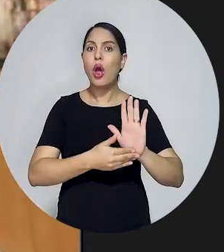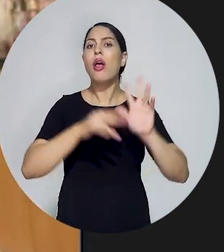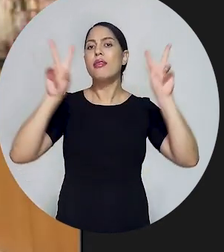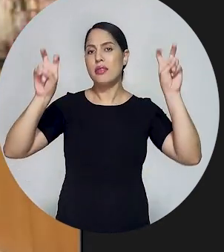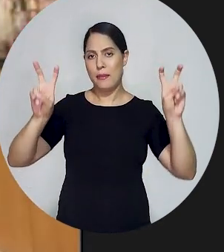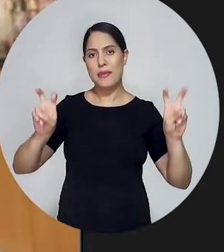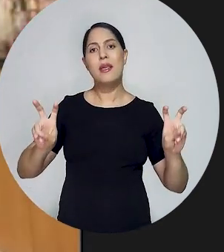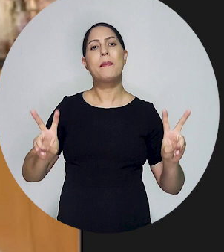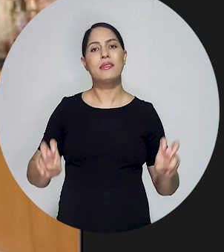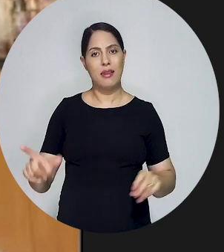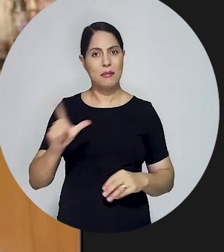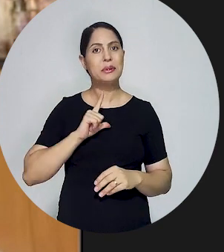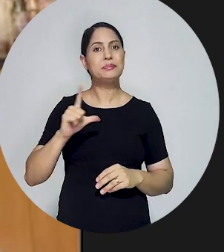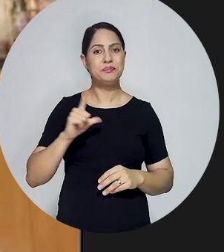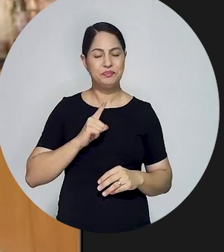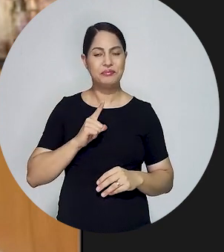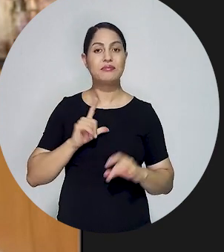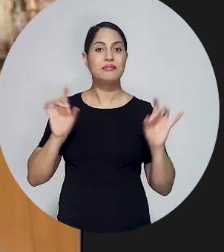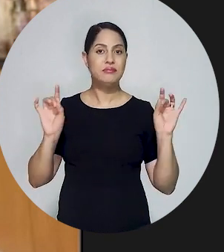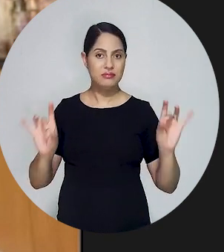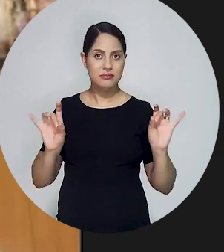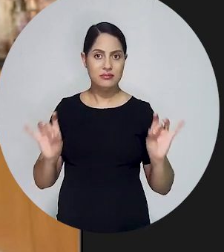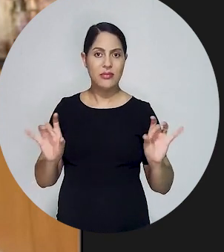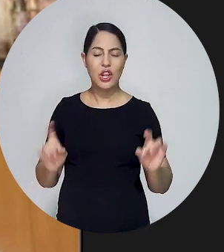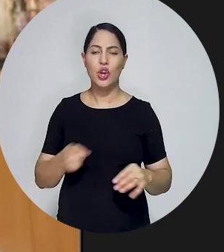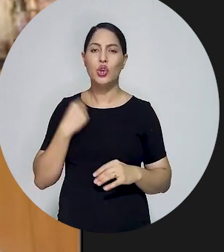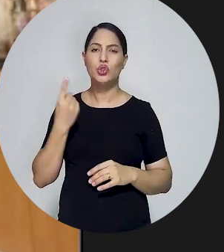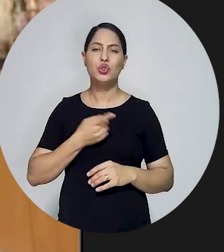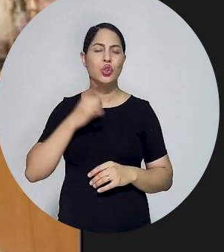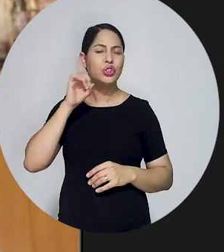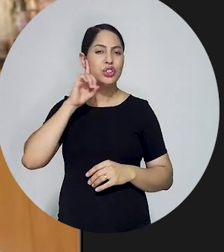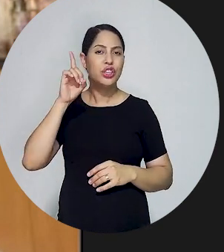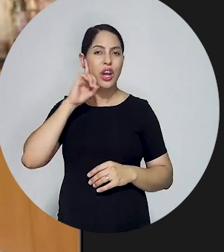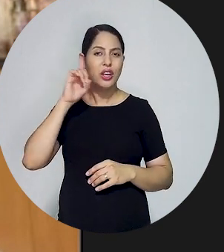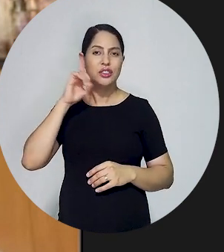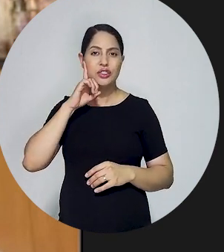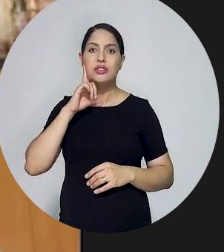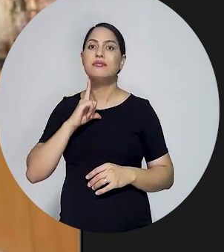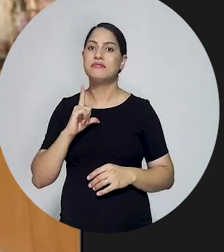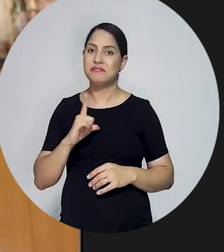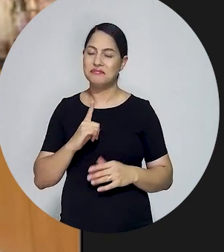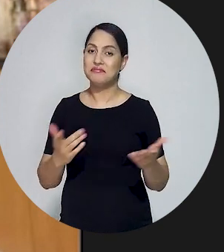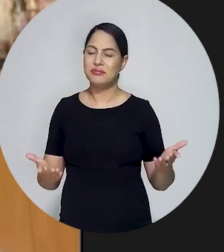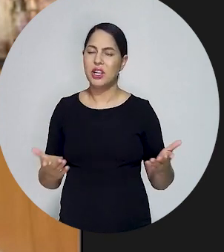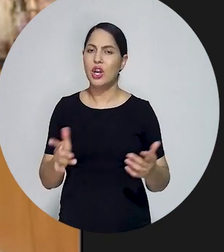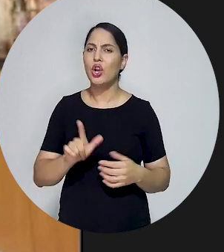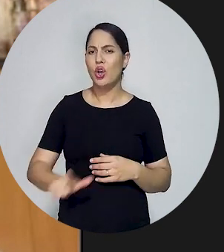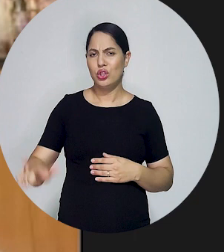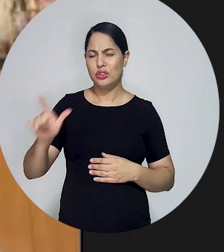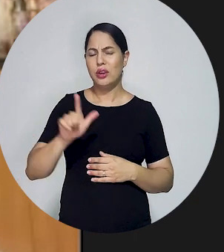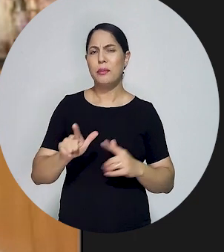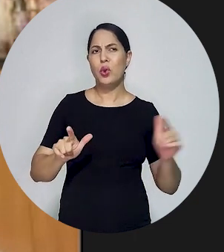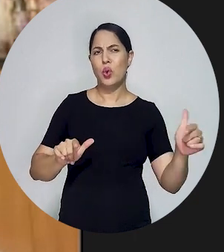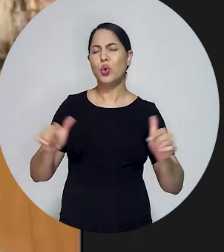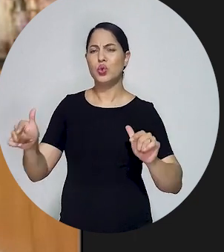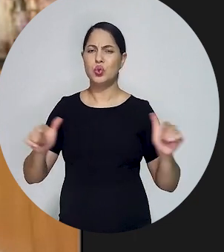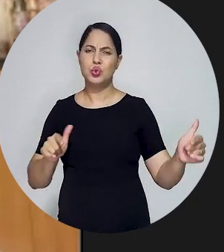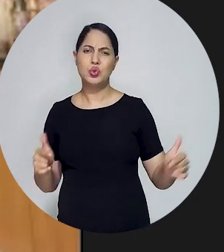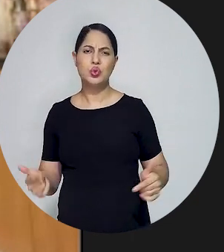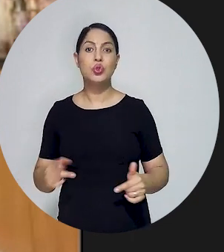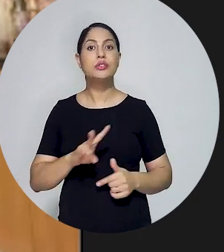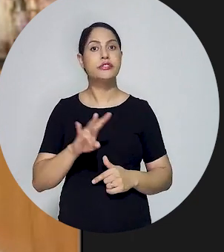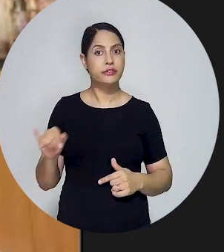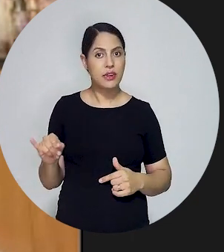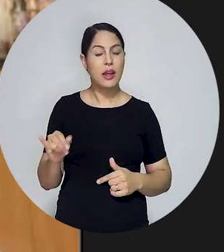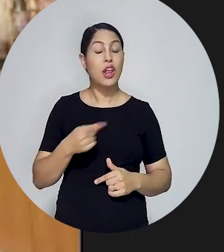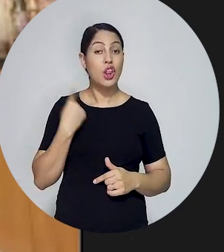são diversos temas que são tratados e todos realmente relacionados ao dia a dia da advocacia previdenciária. Certamente outros aí